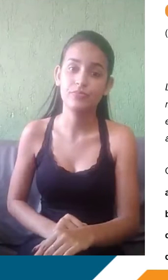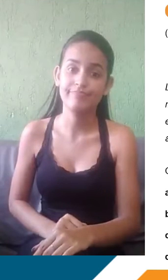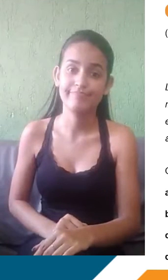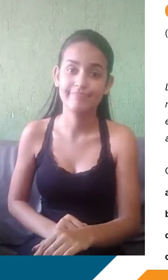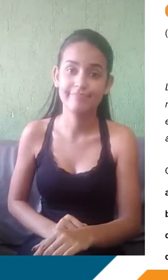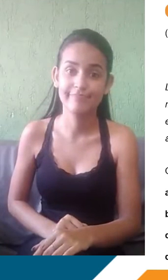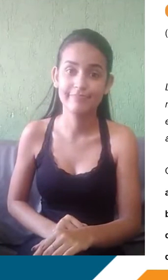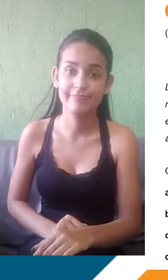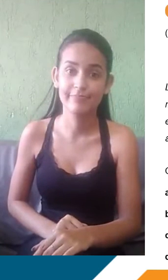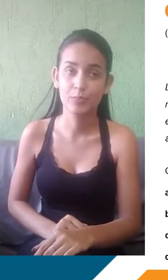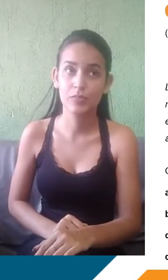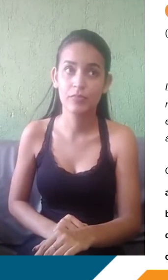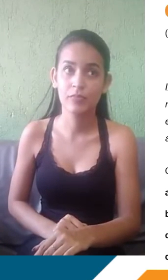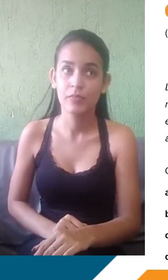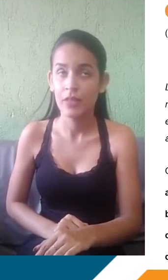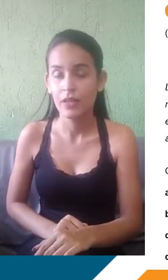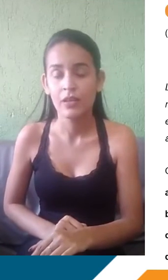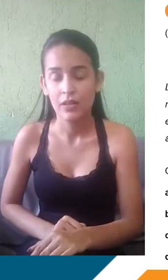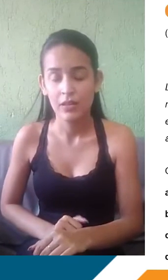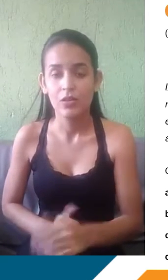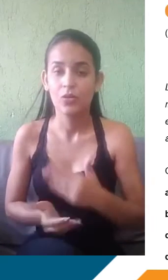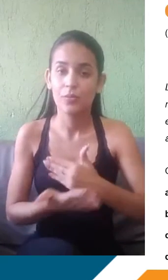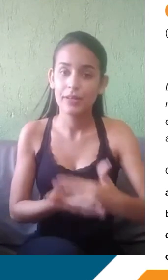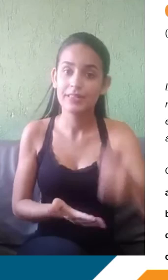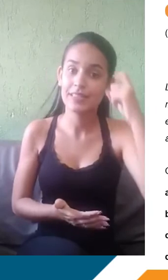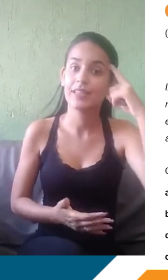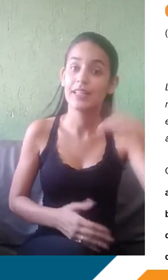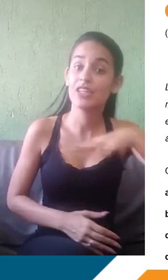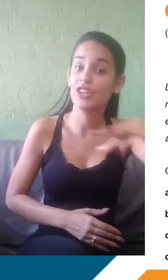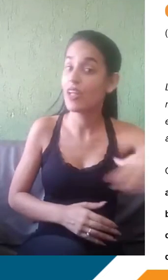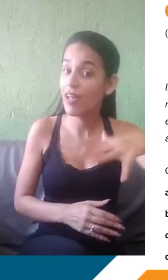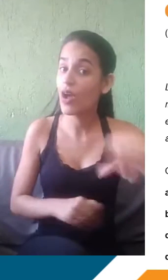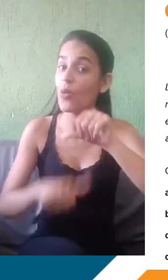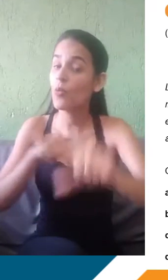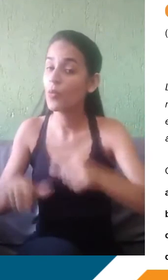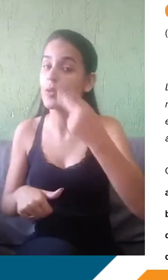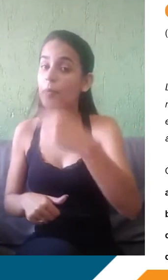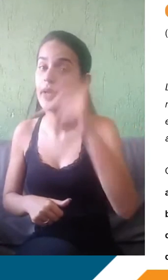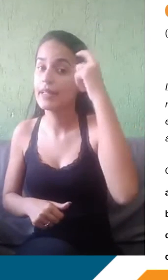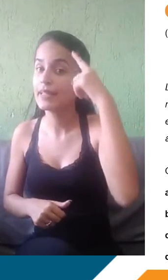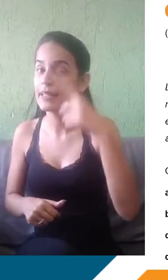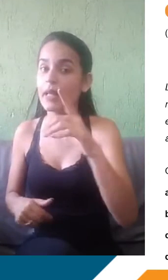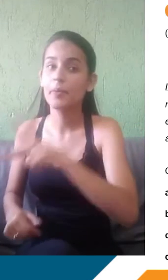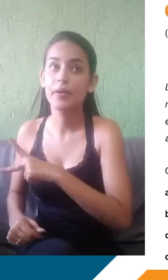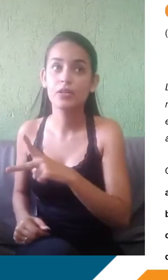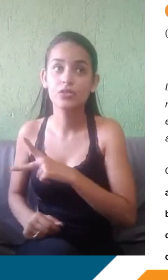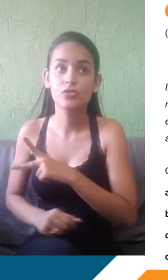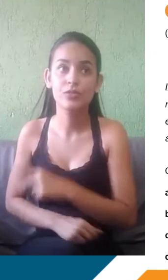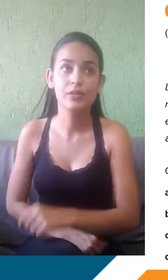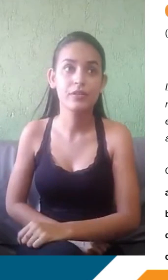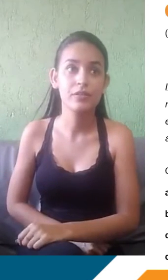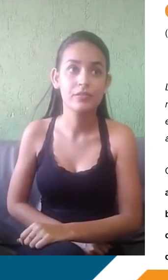método dedutivo é o raciocínio que parte de uma afirmação geral, aplicando-a a um caso particular. O